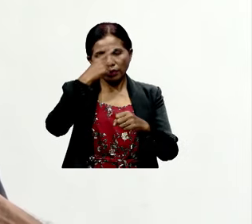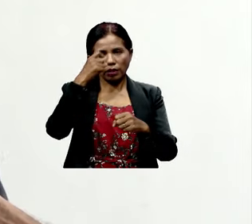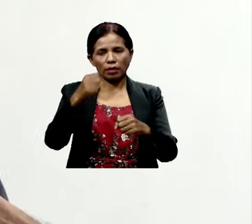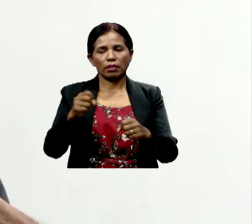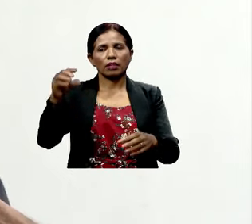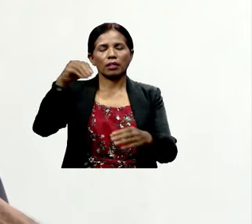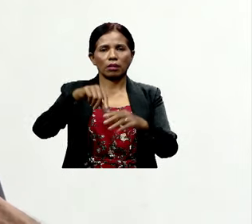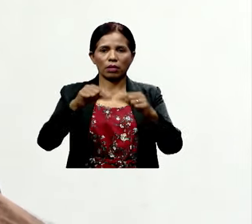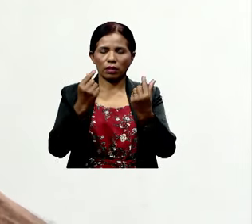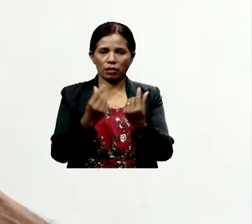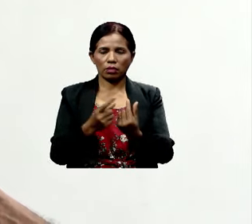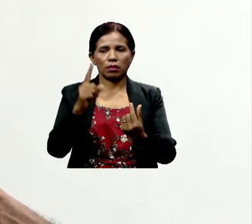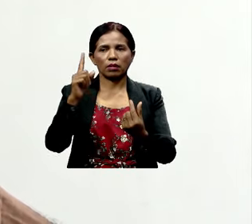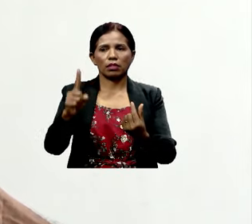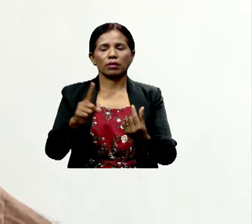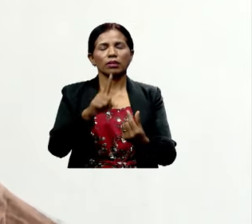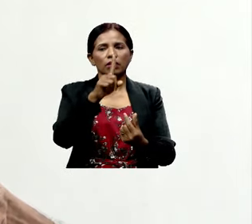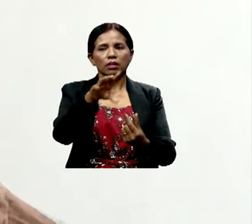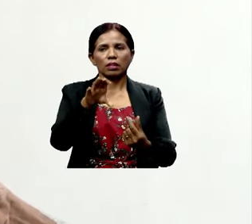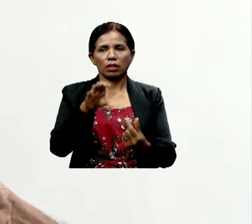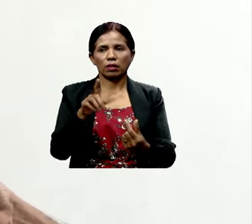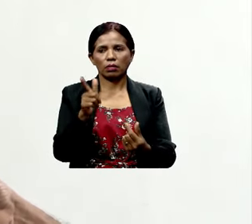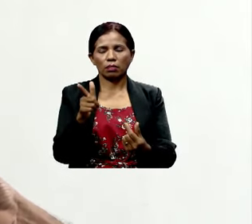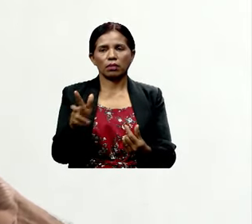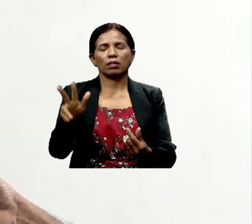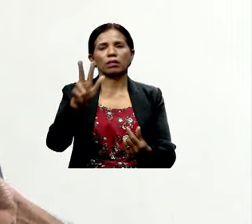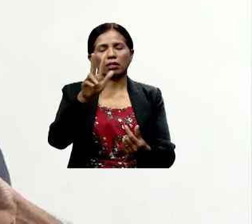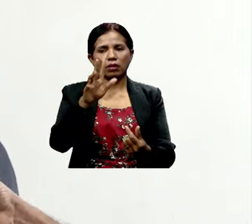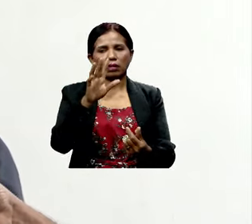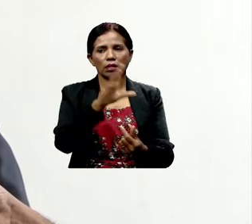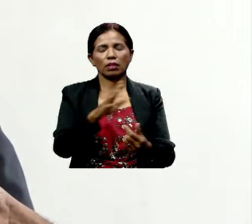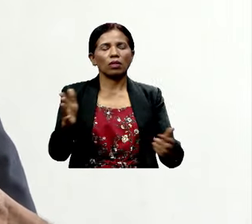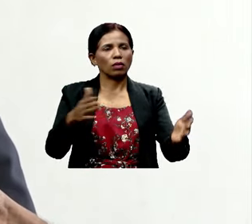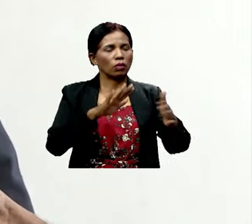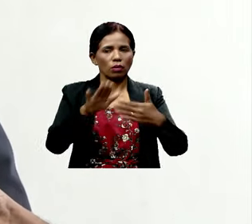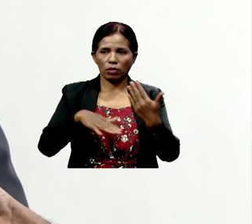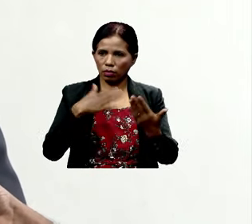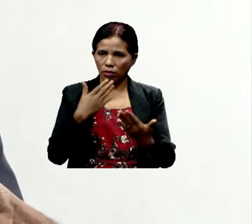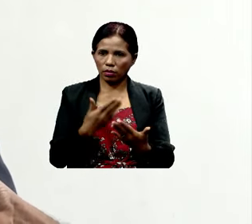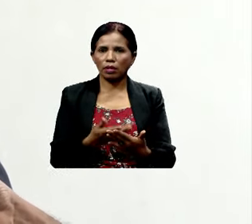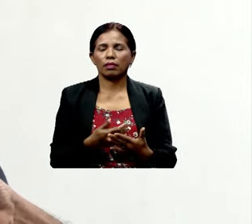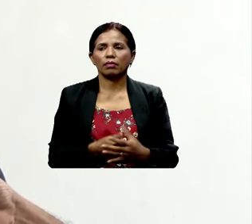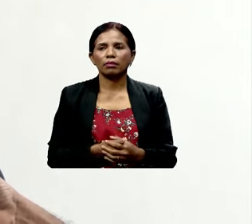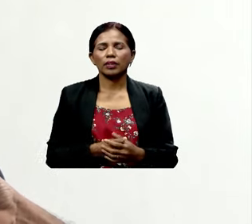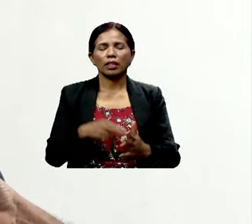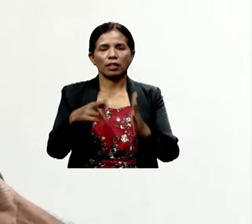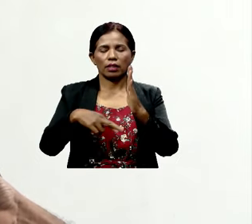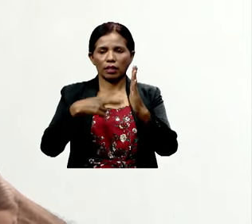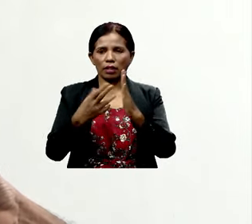é pacotida be 120 dias nem aqui dané. Arruma vale outro regra